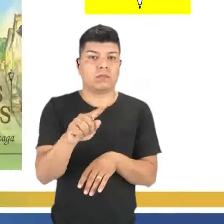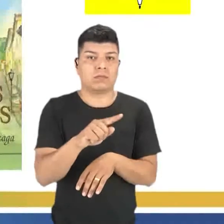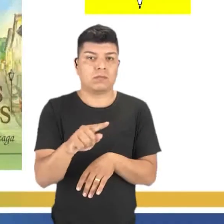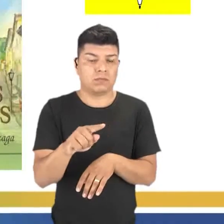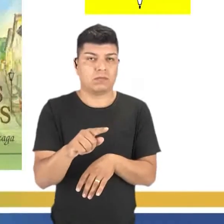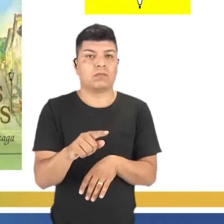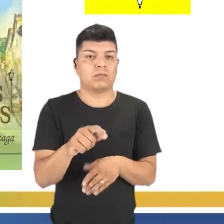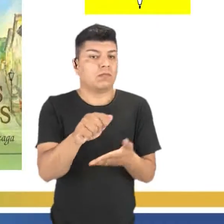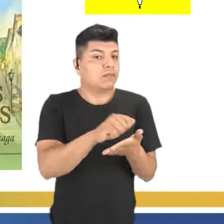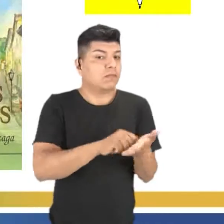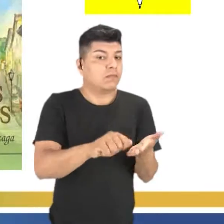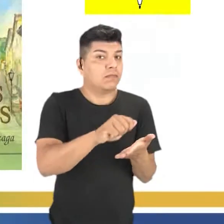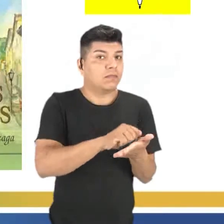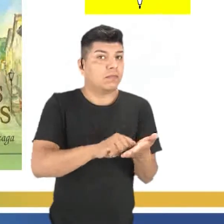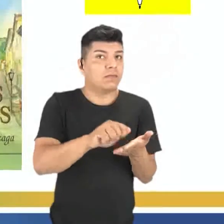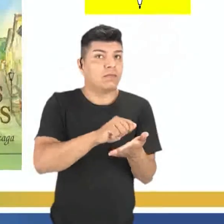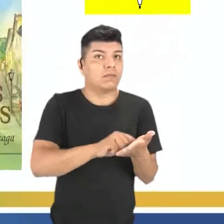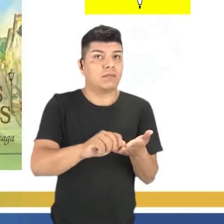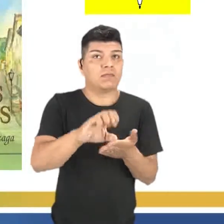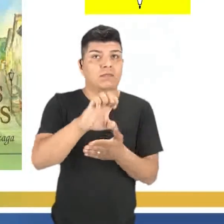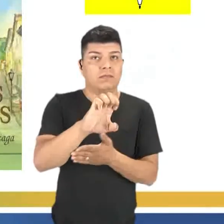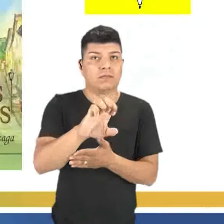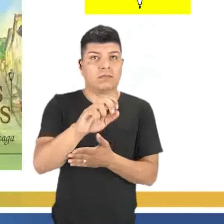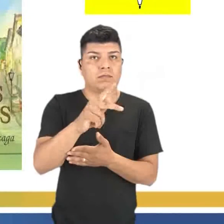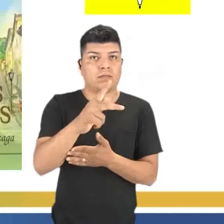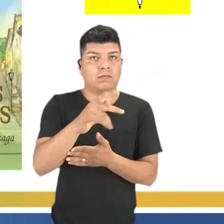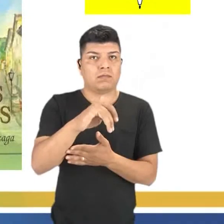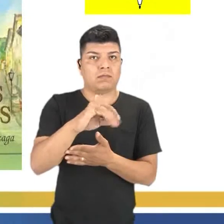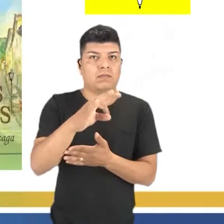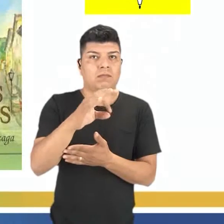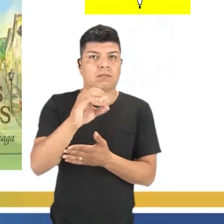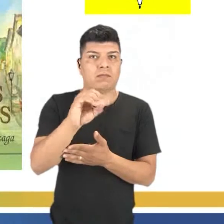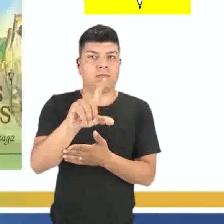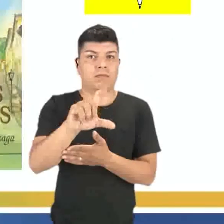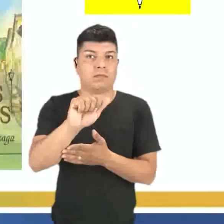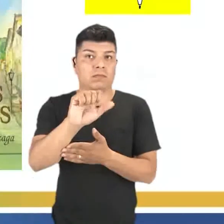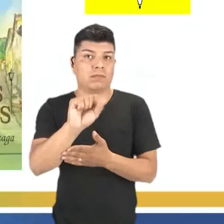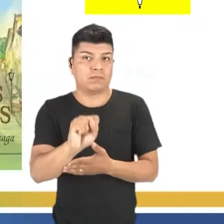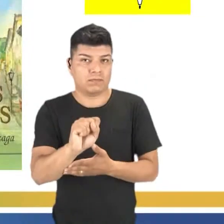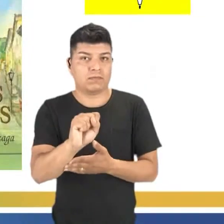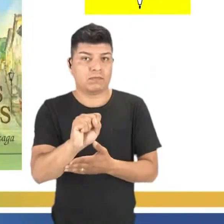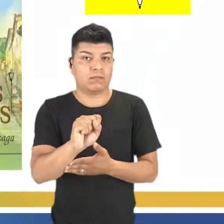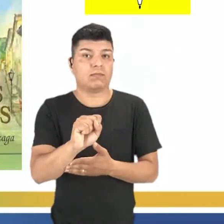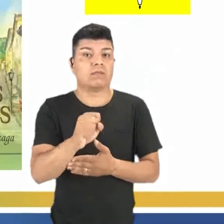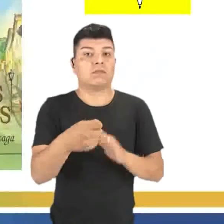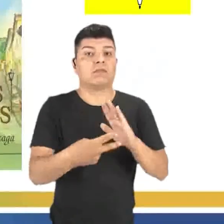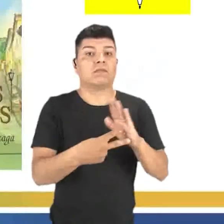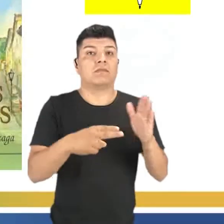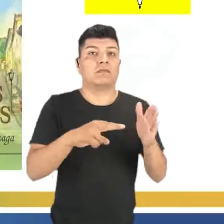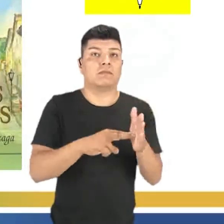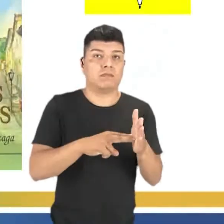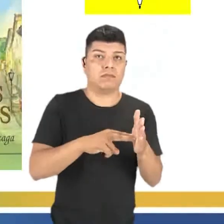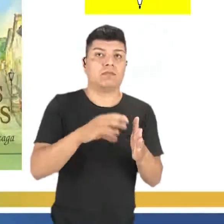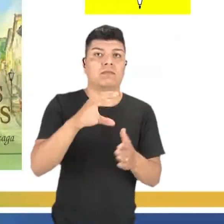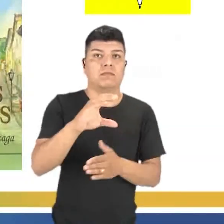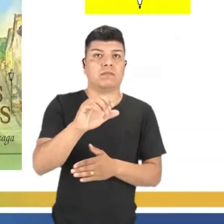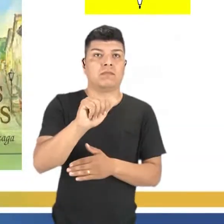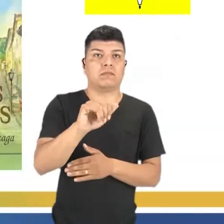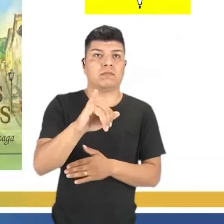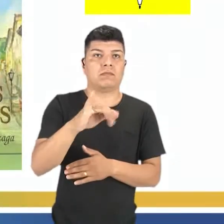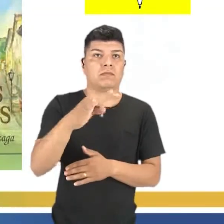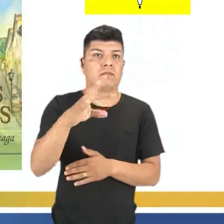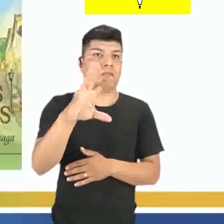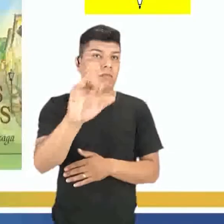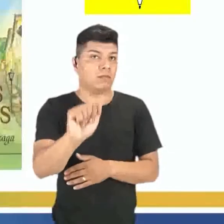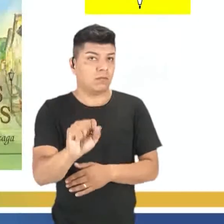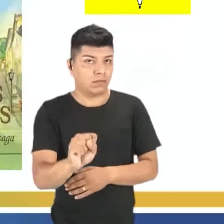ele escreveu em epístolas, que vocês devem saber que epístolas é sinônimo de cartas. Daí o título do livro